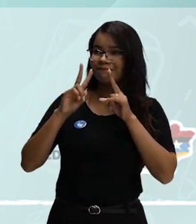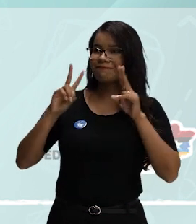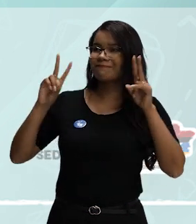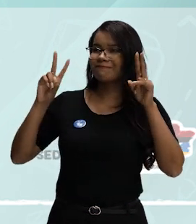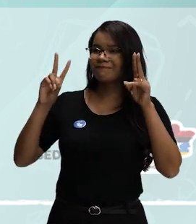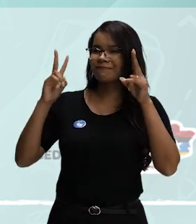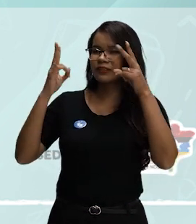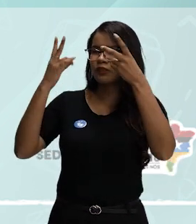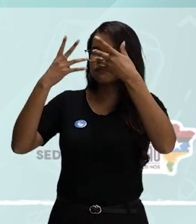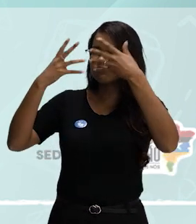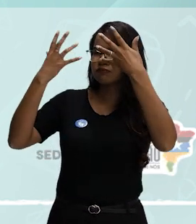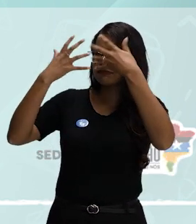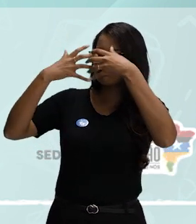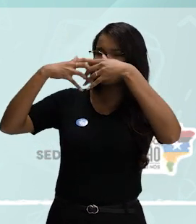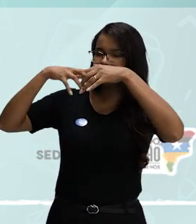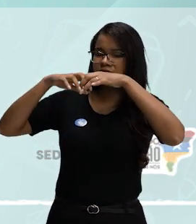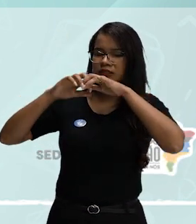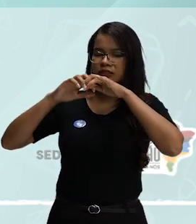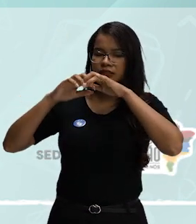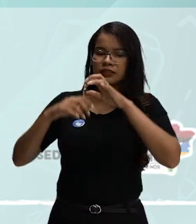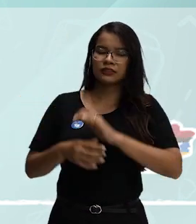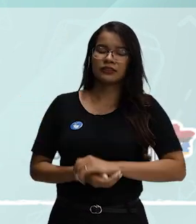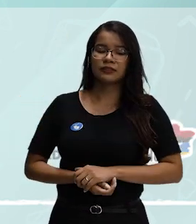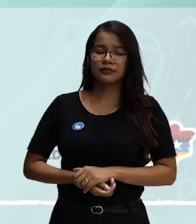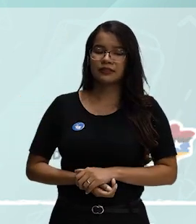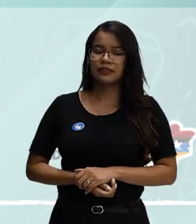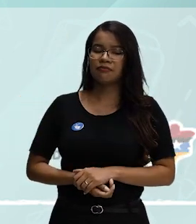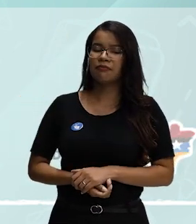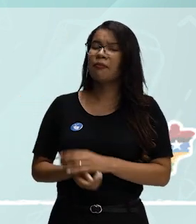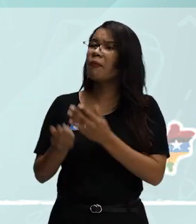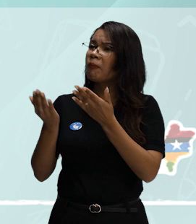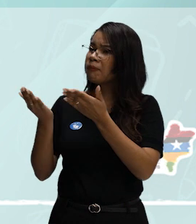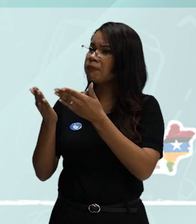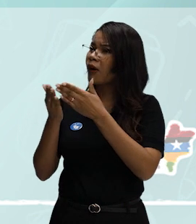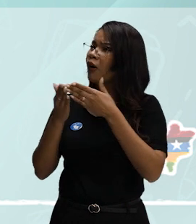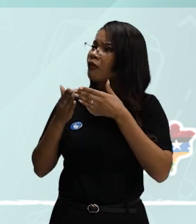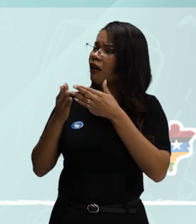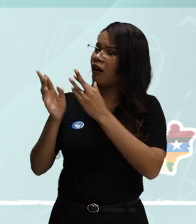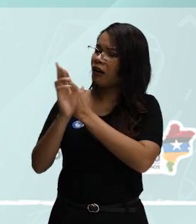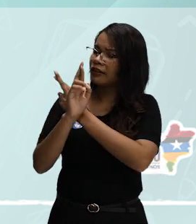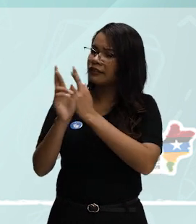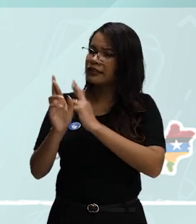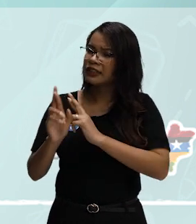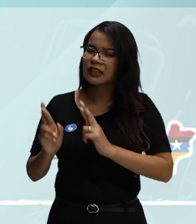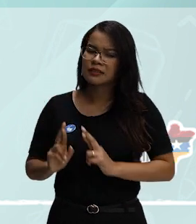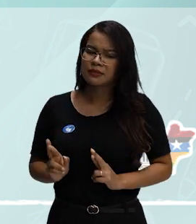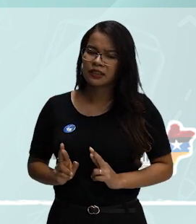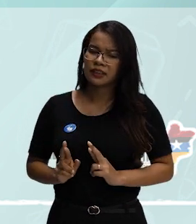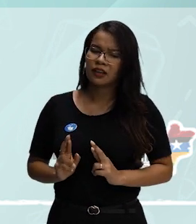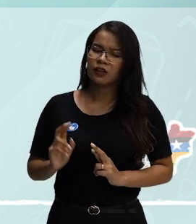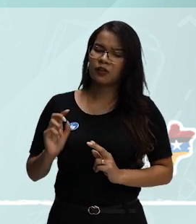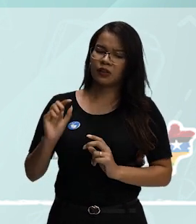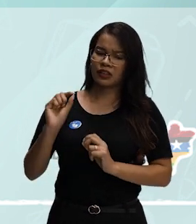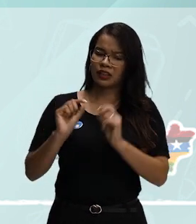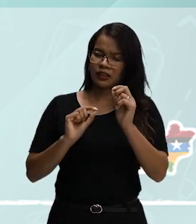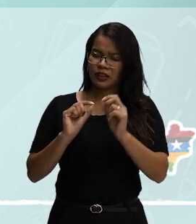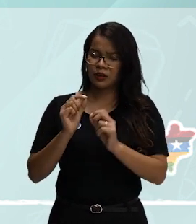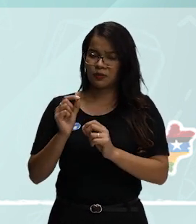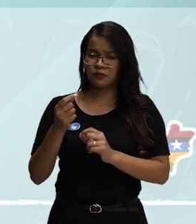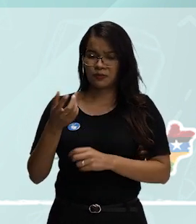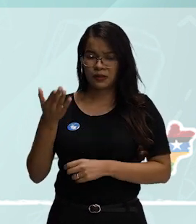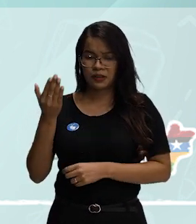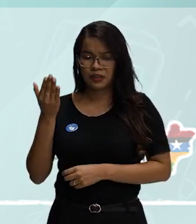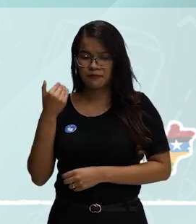meus na escuridade. Dá-me a esperança com que o ser